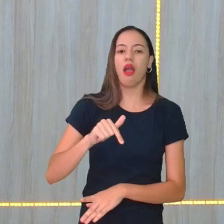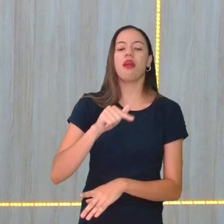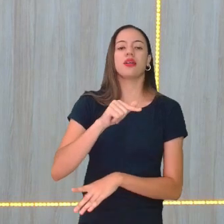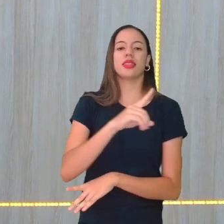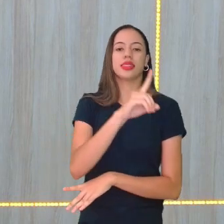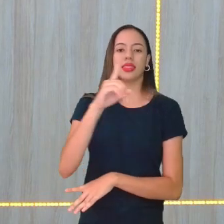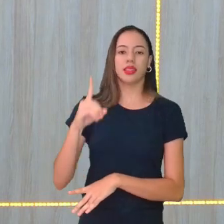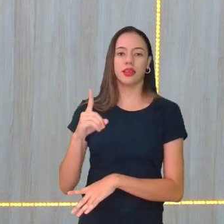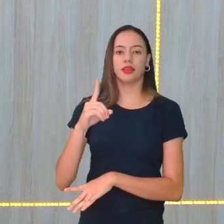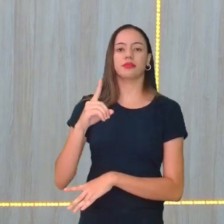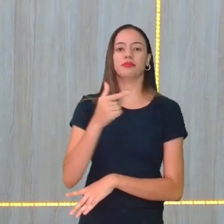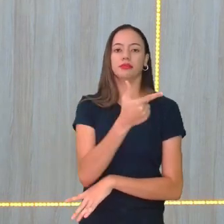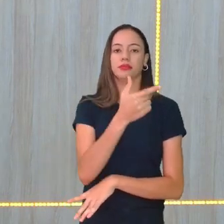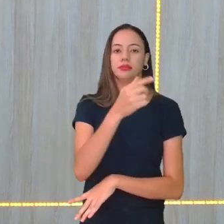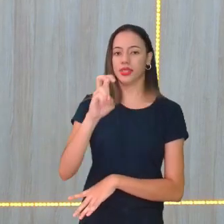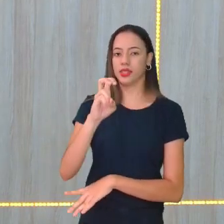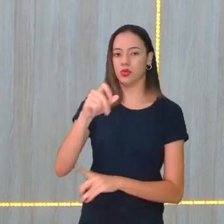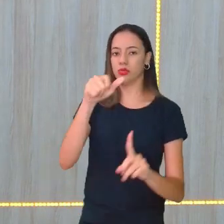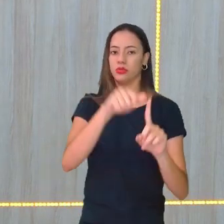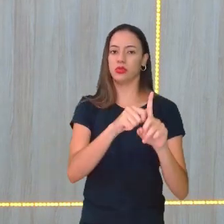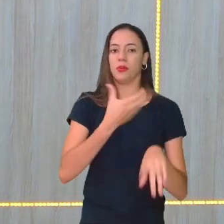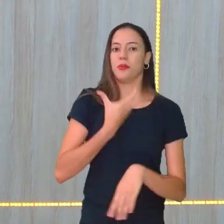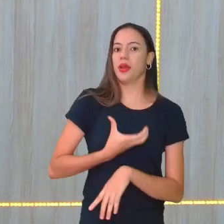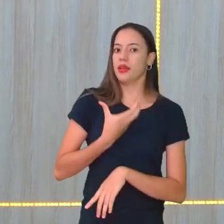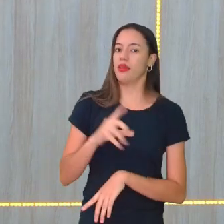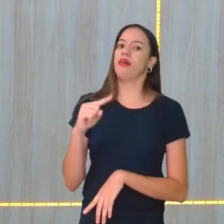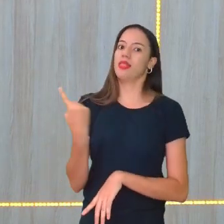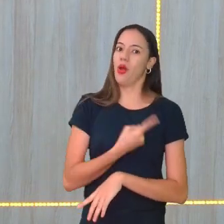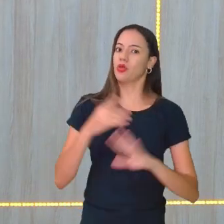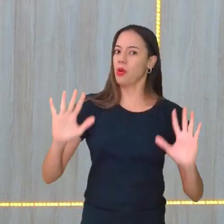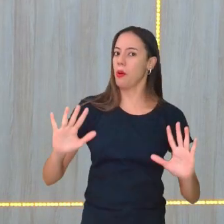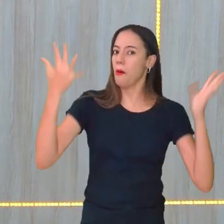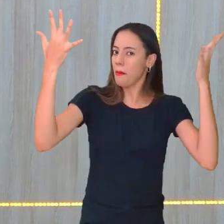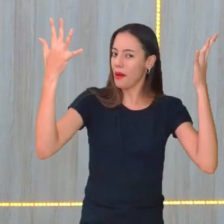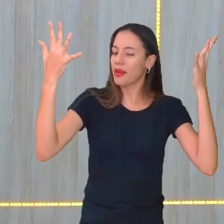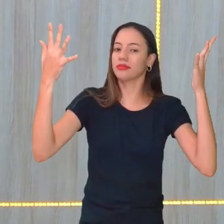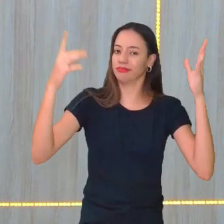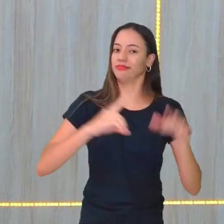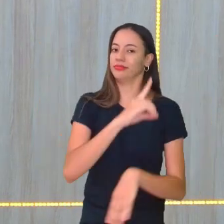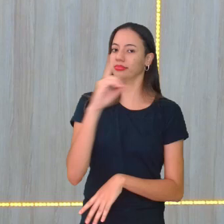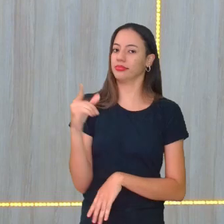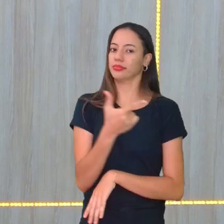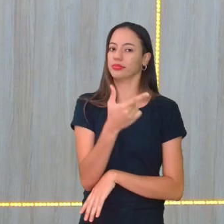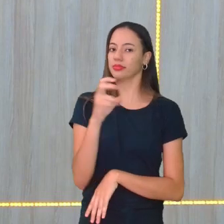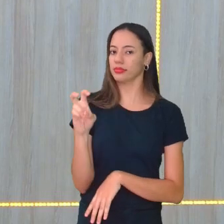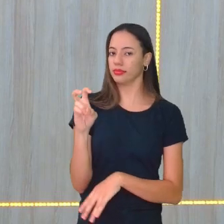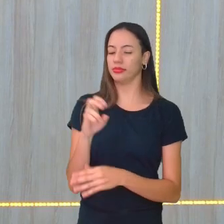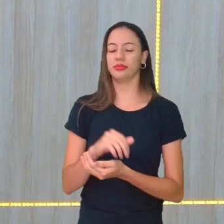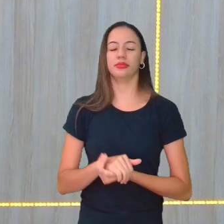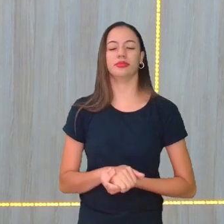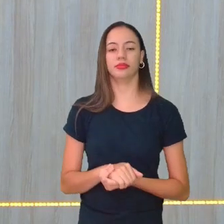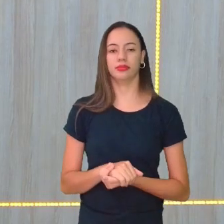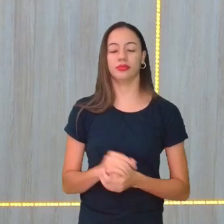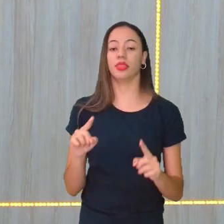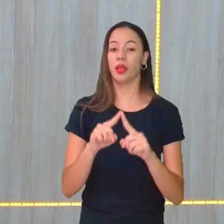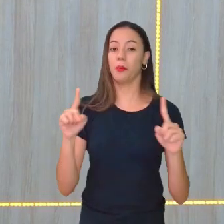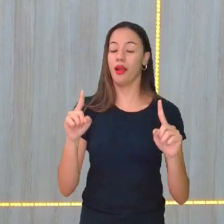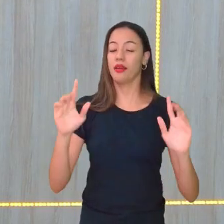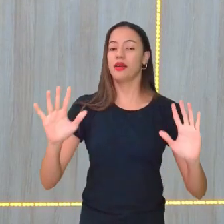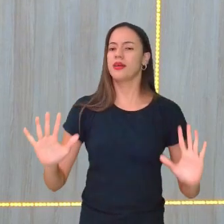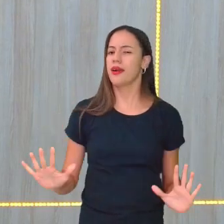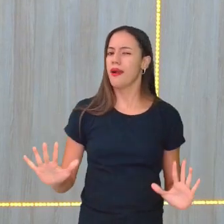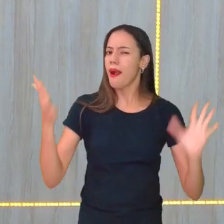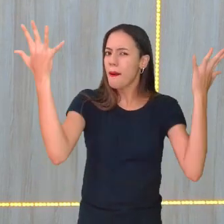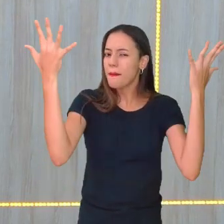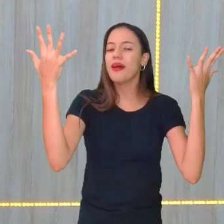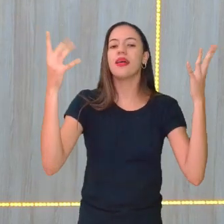A gente comemora o Natal no dia 25 de dezembro. E a comemoração do